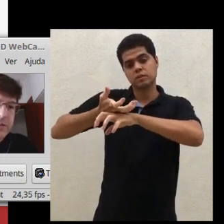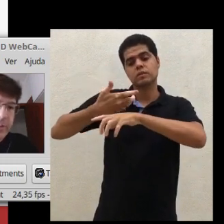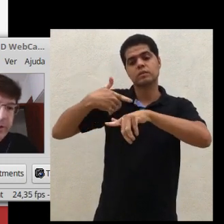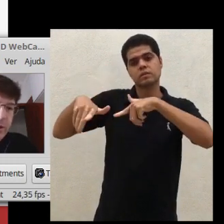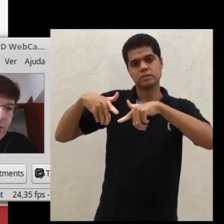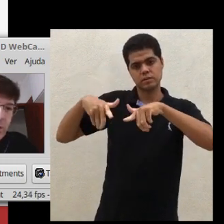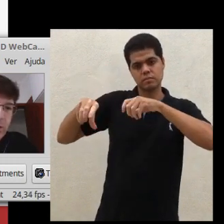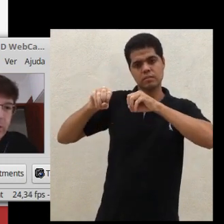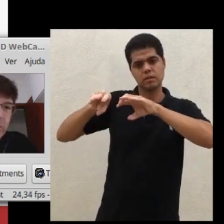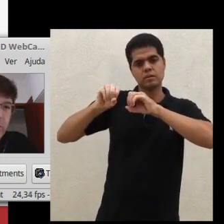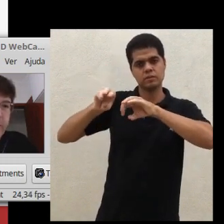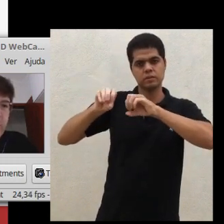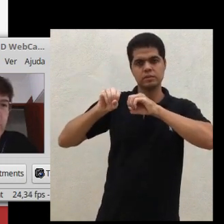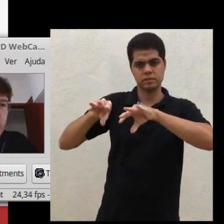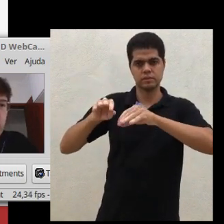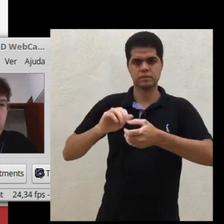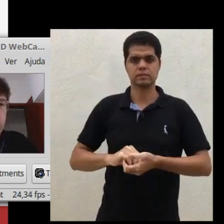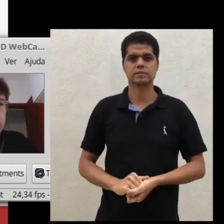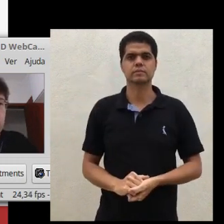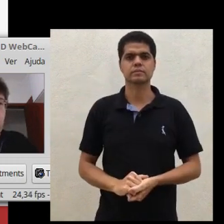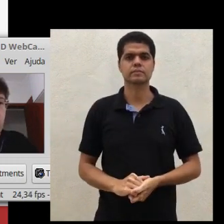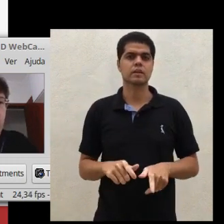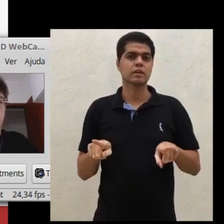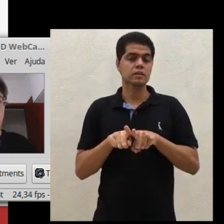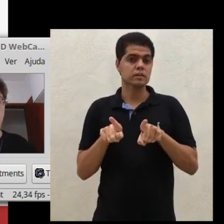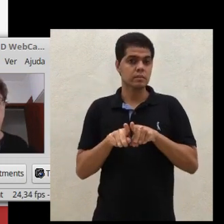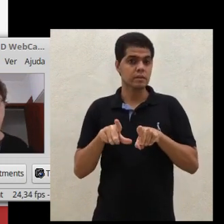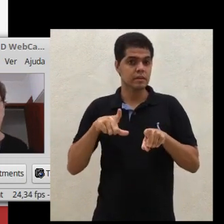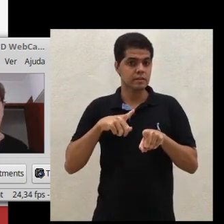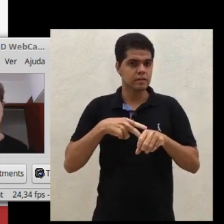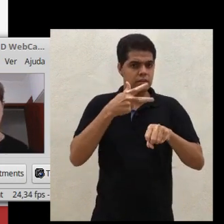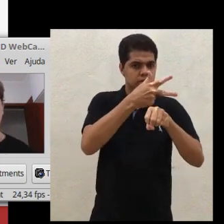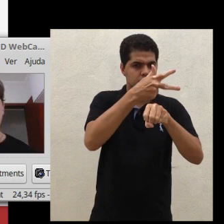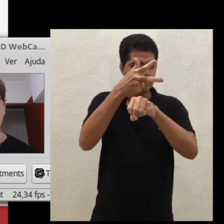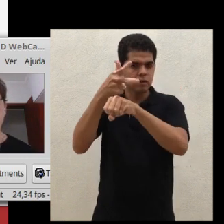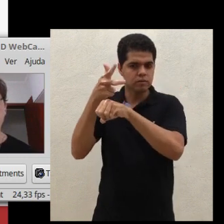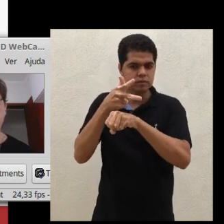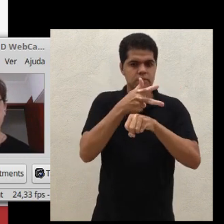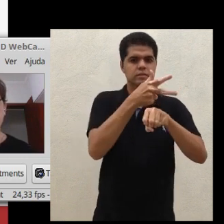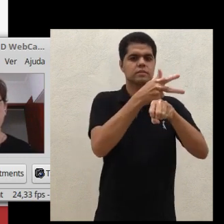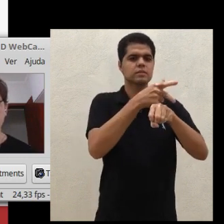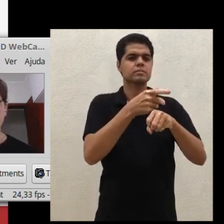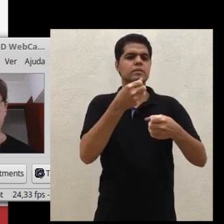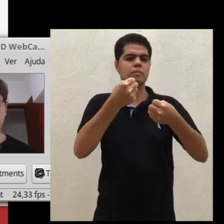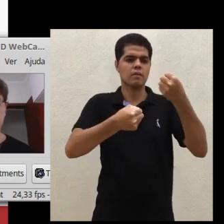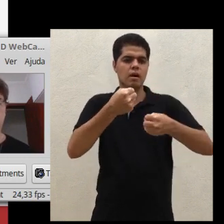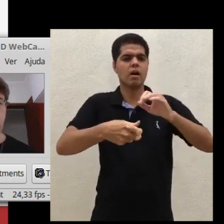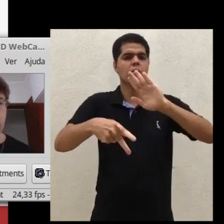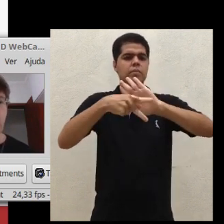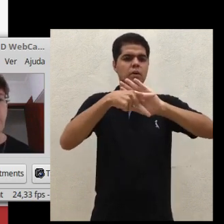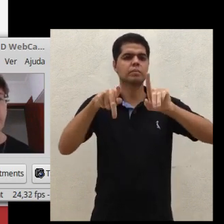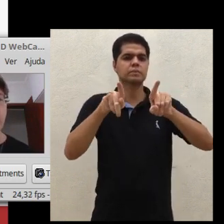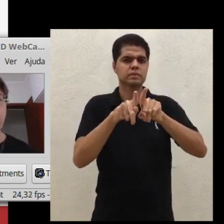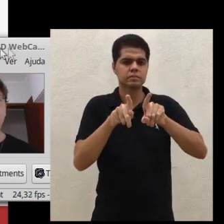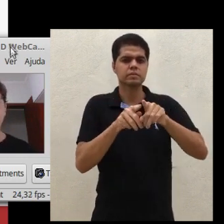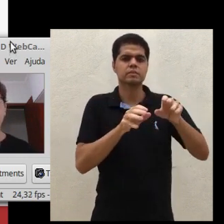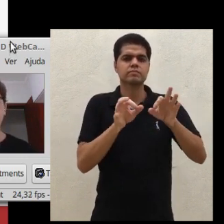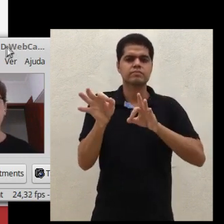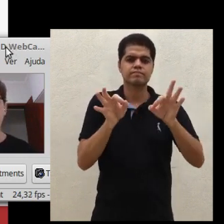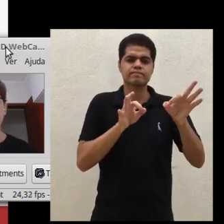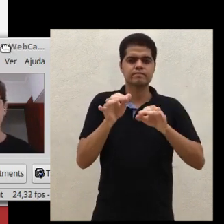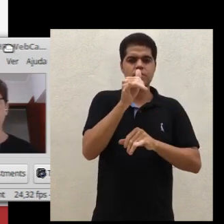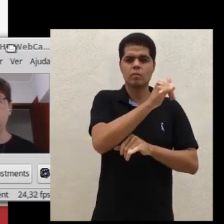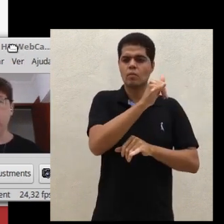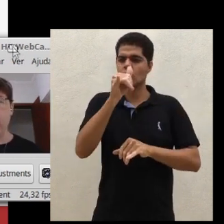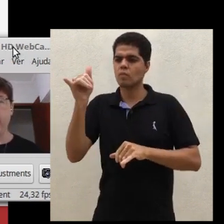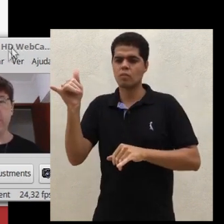É a disciplina que eu dou aula aqui no departamento de alimentos. Ajuste automático de foco de câmera, de microscópio, de telescópio, você